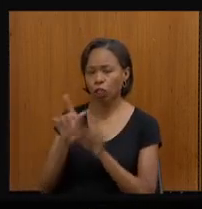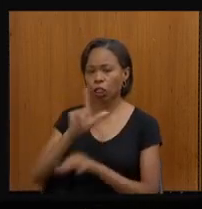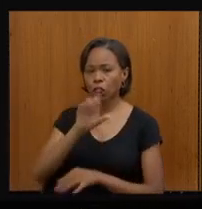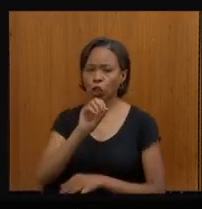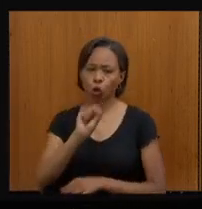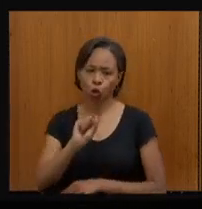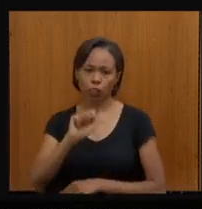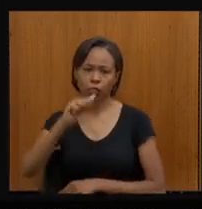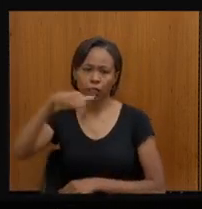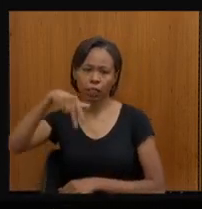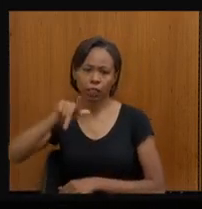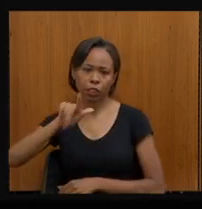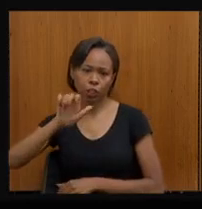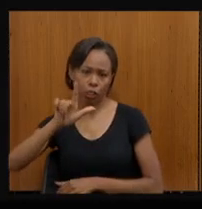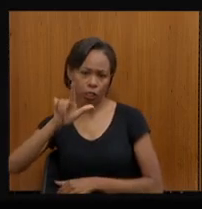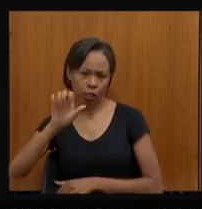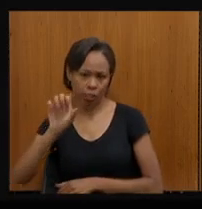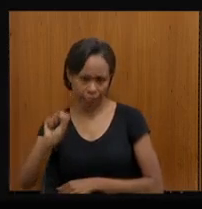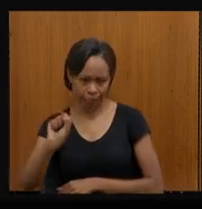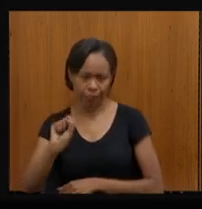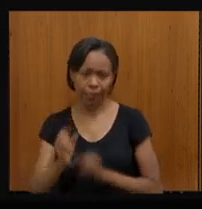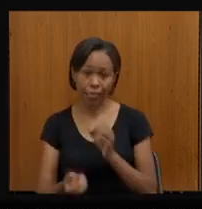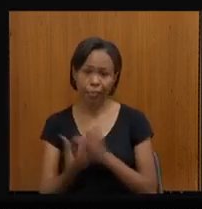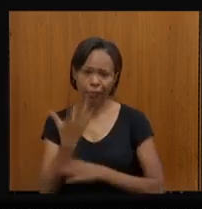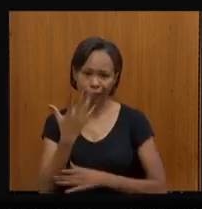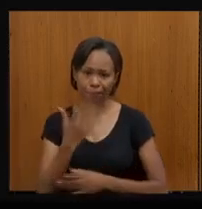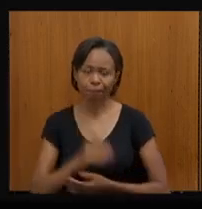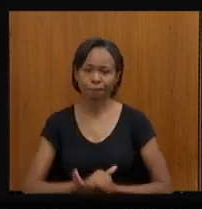uns beijinhos energia estão aqui pronto